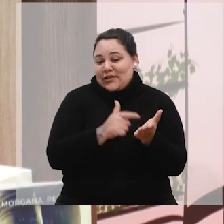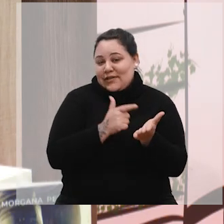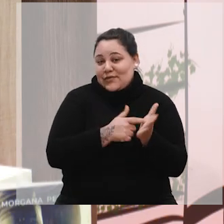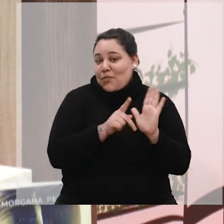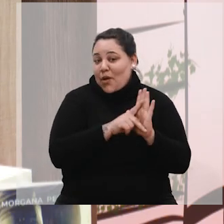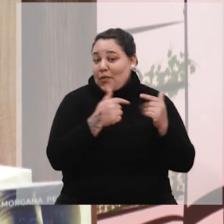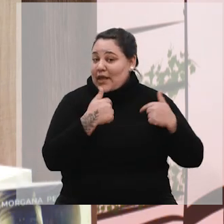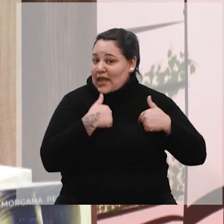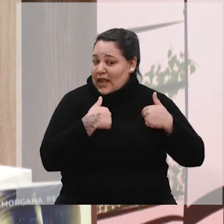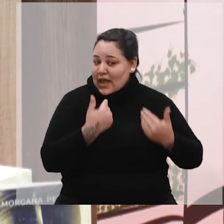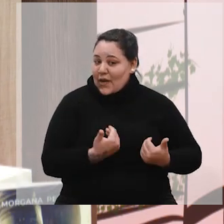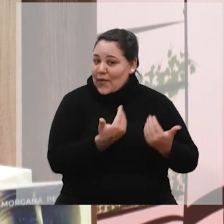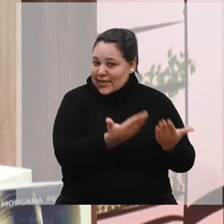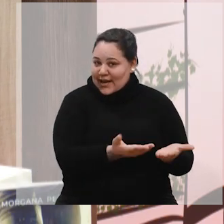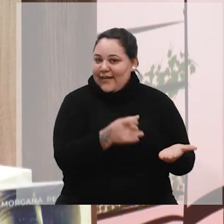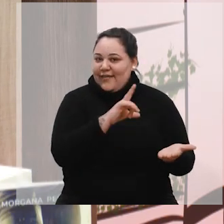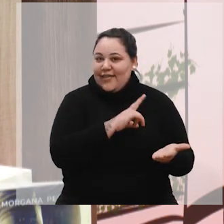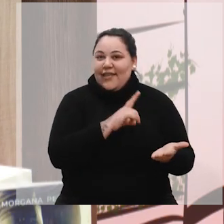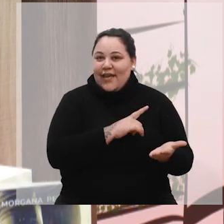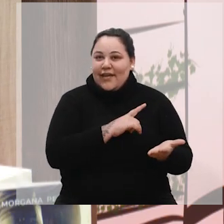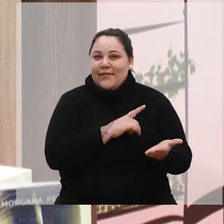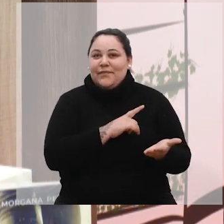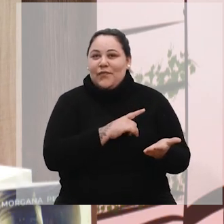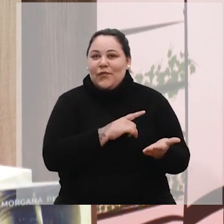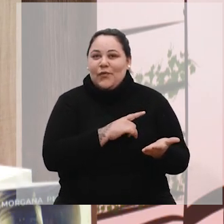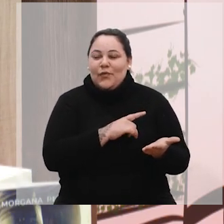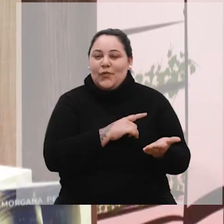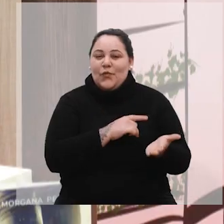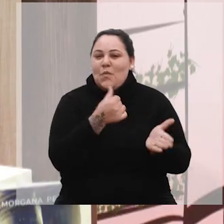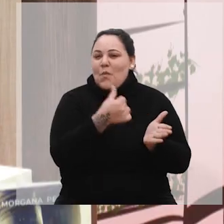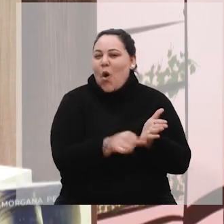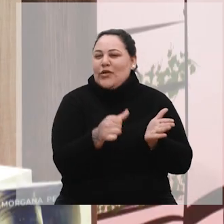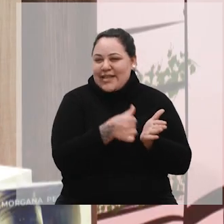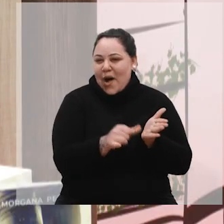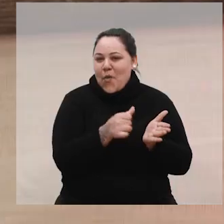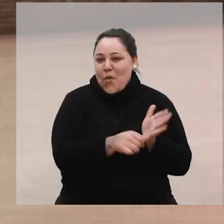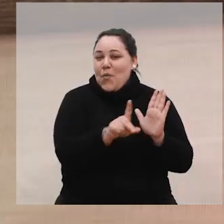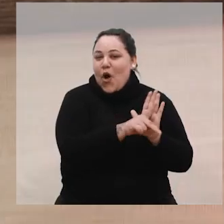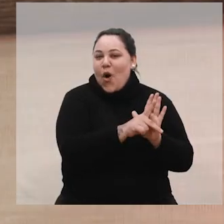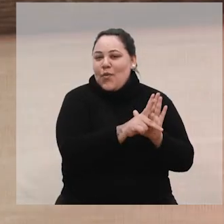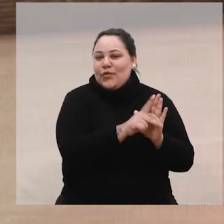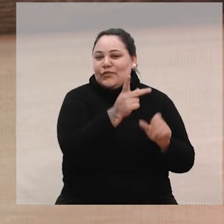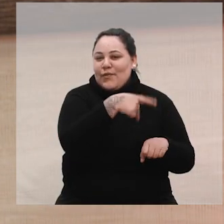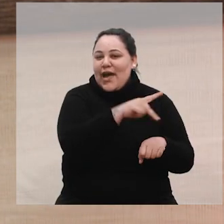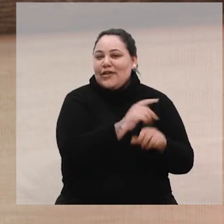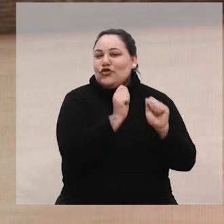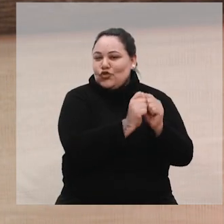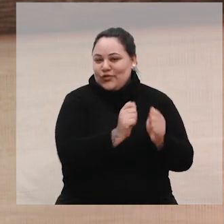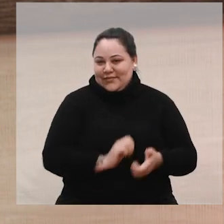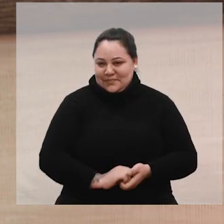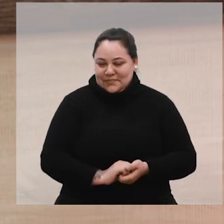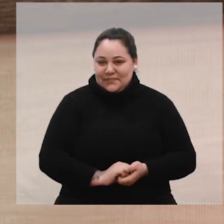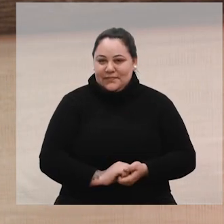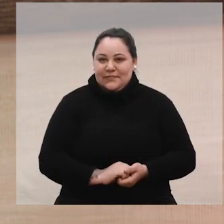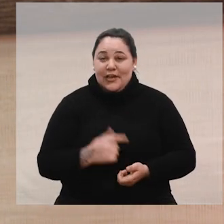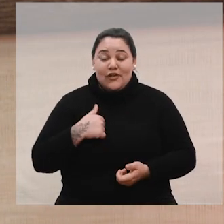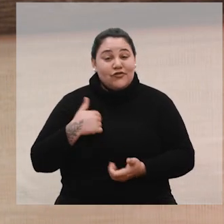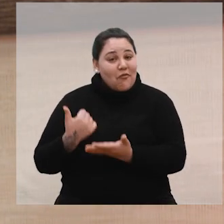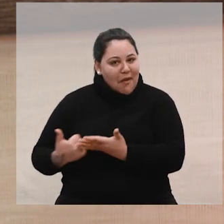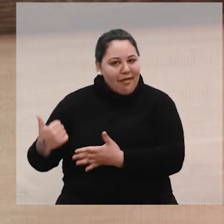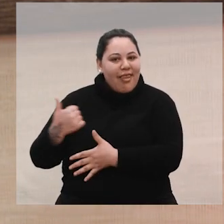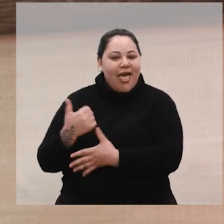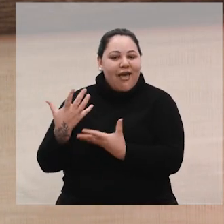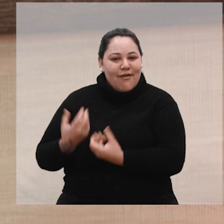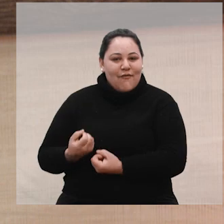estou entregando, daí tem o postal junto. Eu tive o privilégio de receber aqui, vou pedir que a nossa